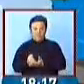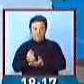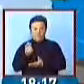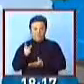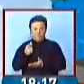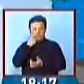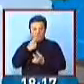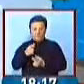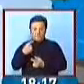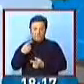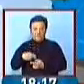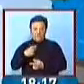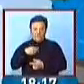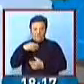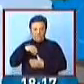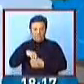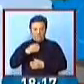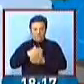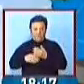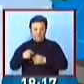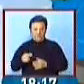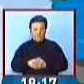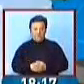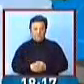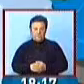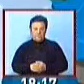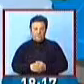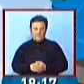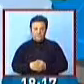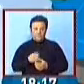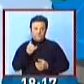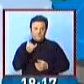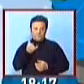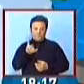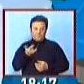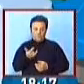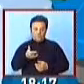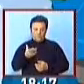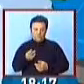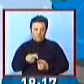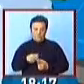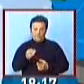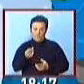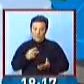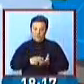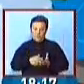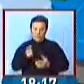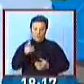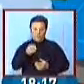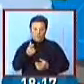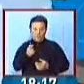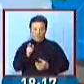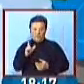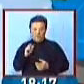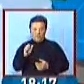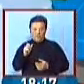dos cidadãos portadores de deficiência. O Instituto Politécnico de Porto Alegre promoveu mais